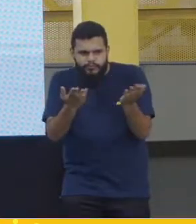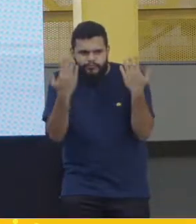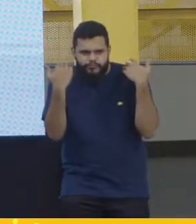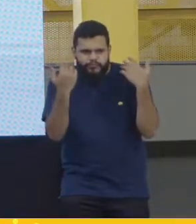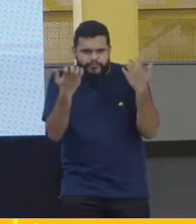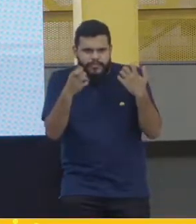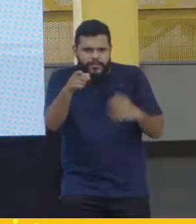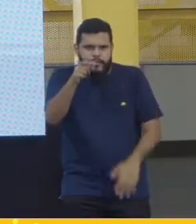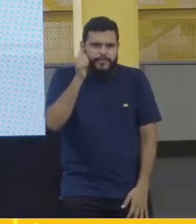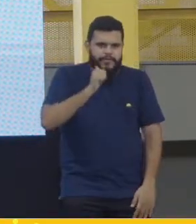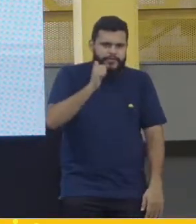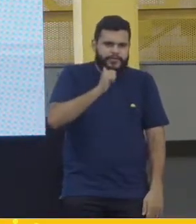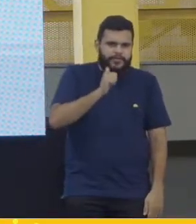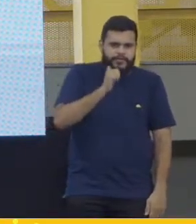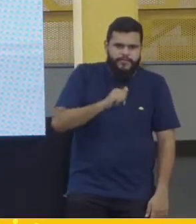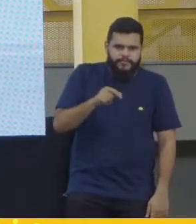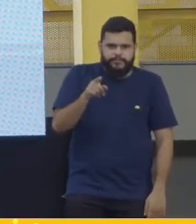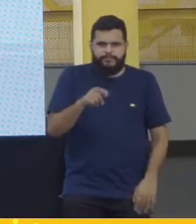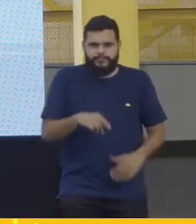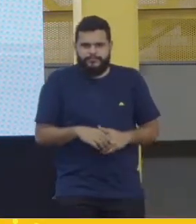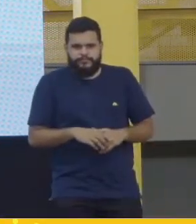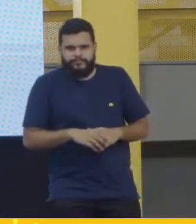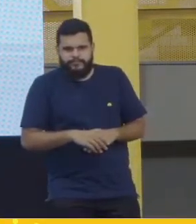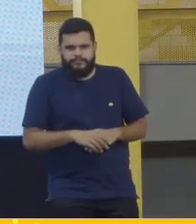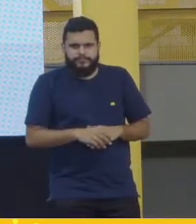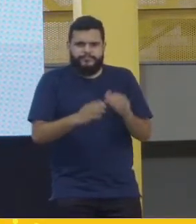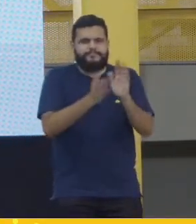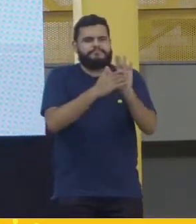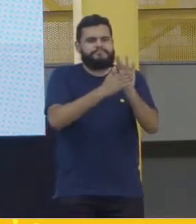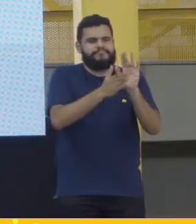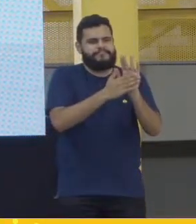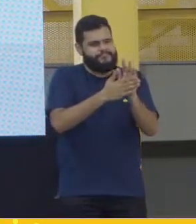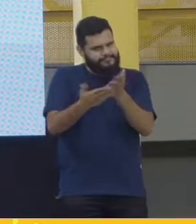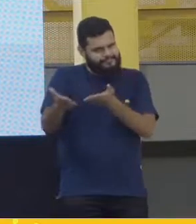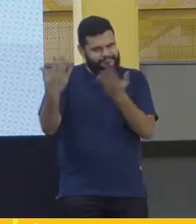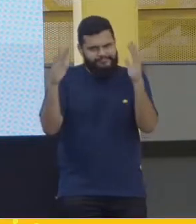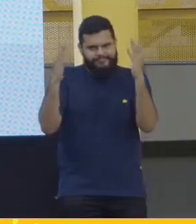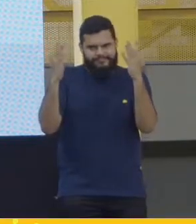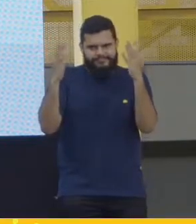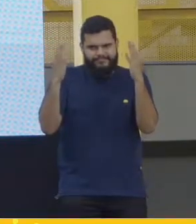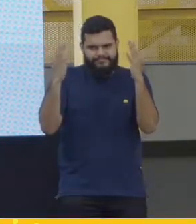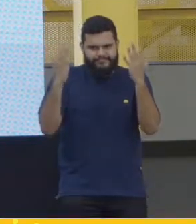vem, princesa. Pronto, por favor, palmas para minha assistente.